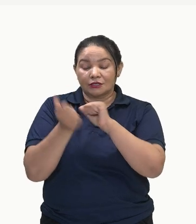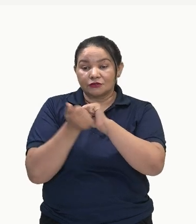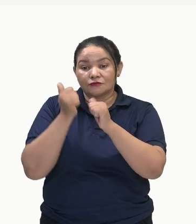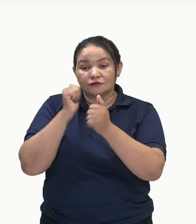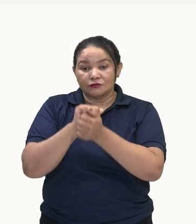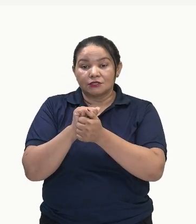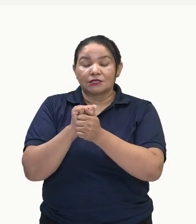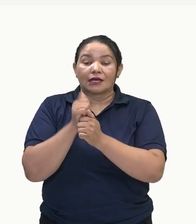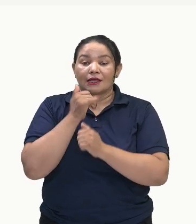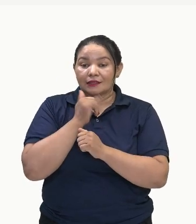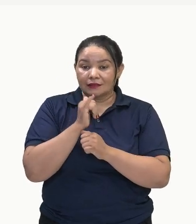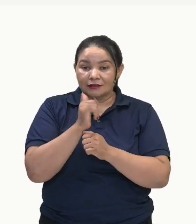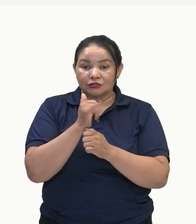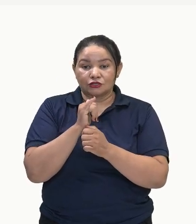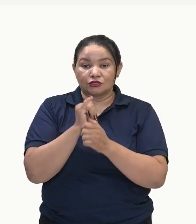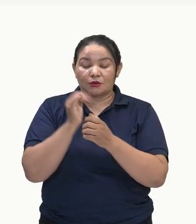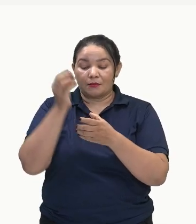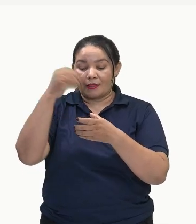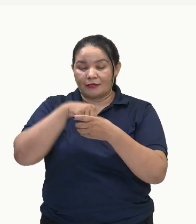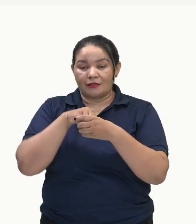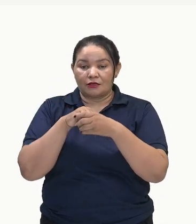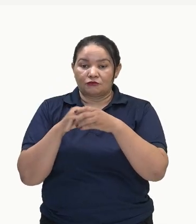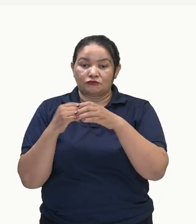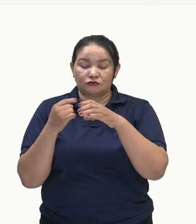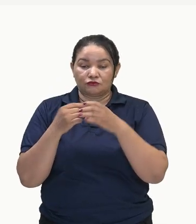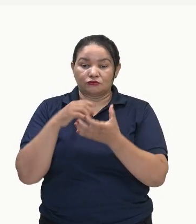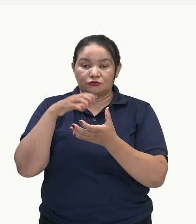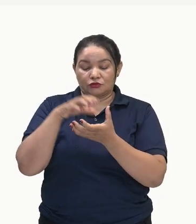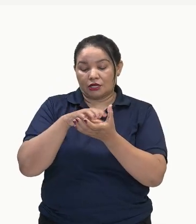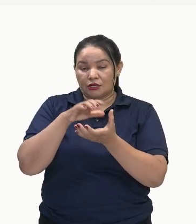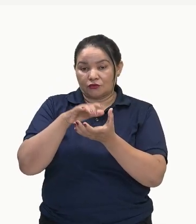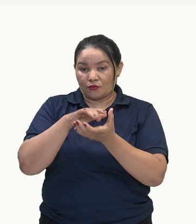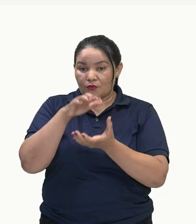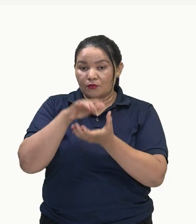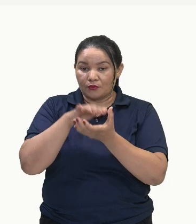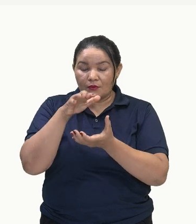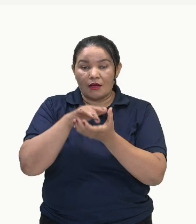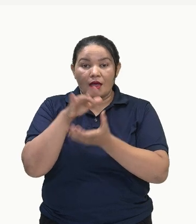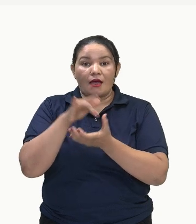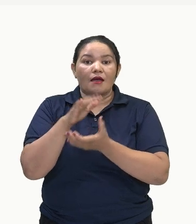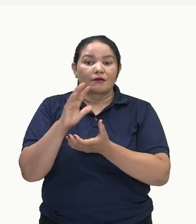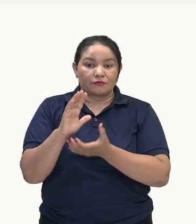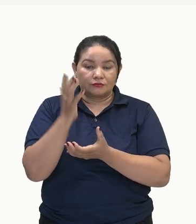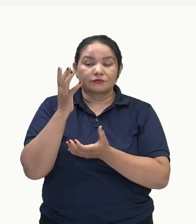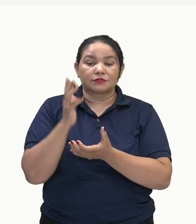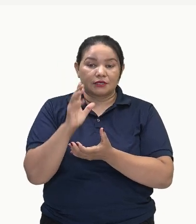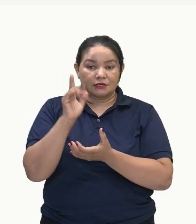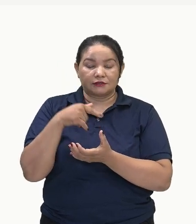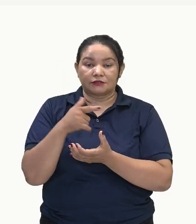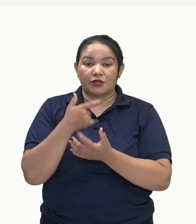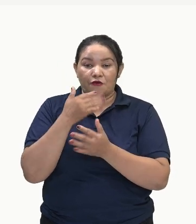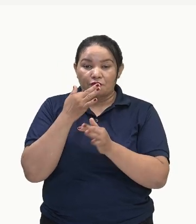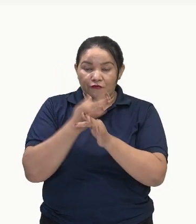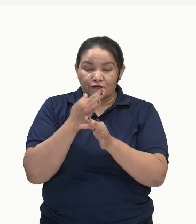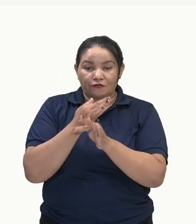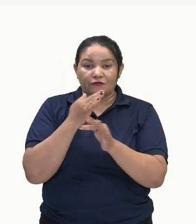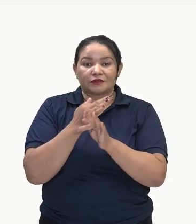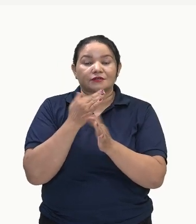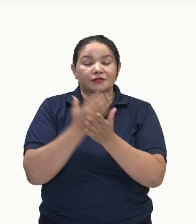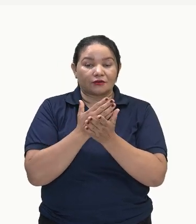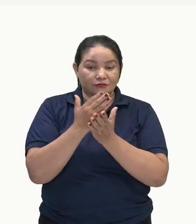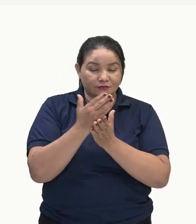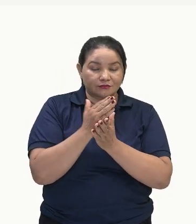essa energia para dentro desse gerador, tá? Então é aqui que acontece aquele fenômeno físico citado lá no início,